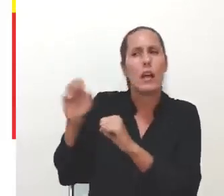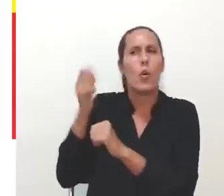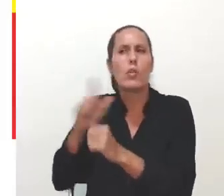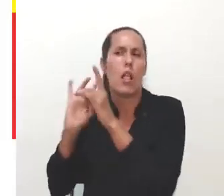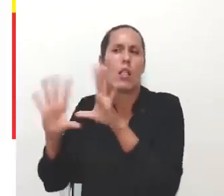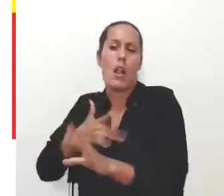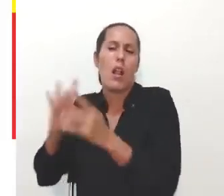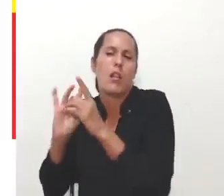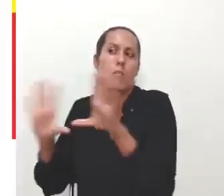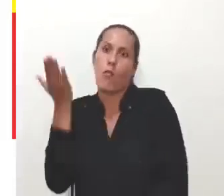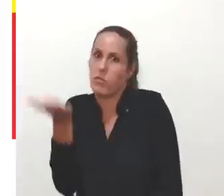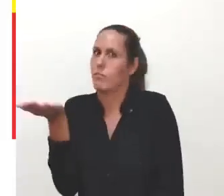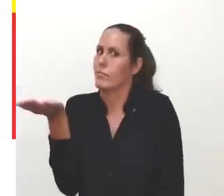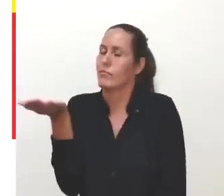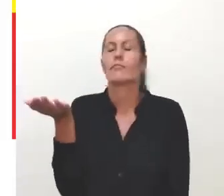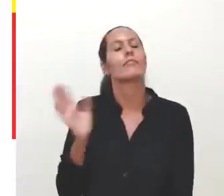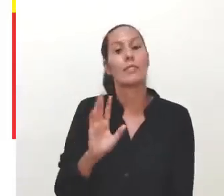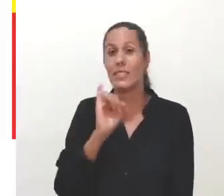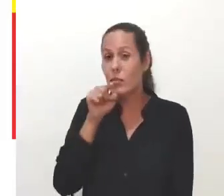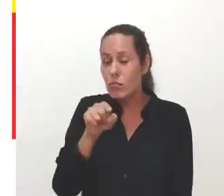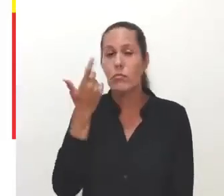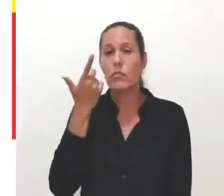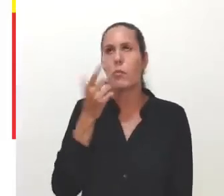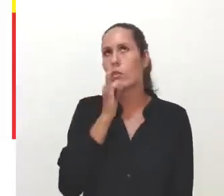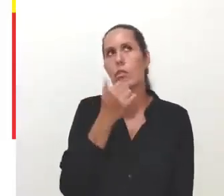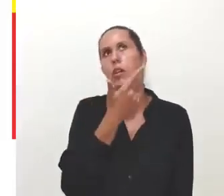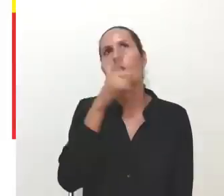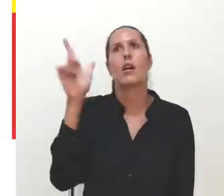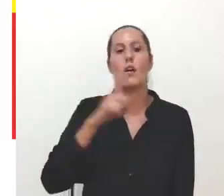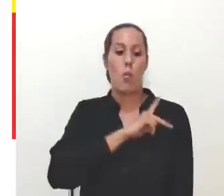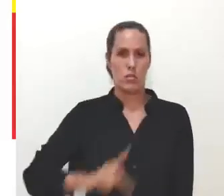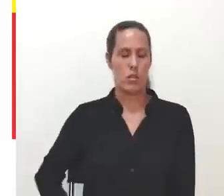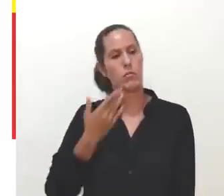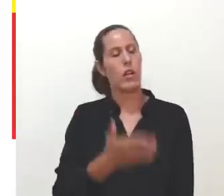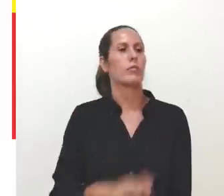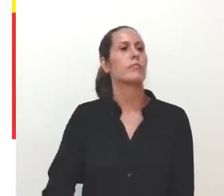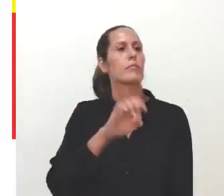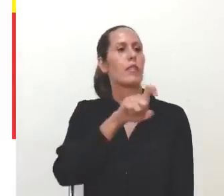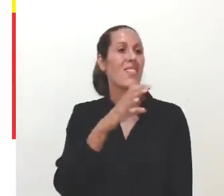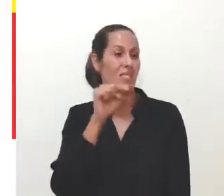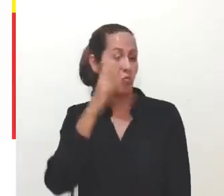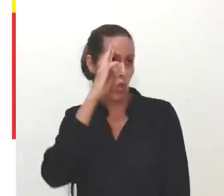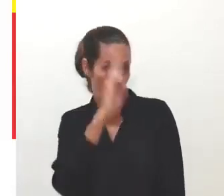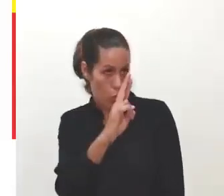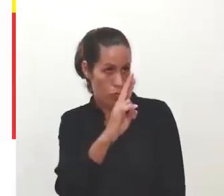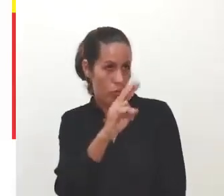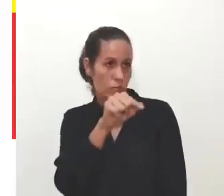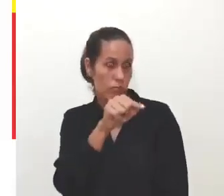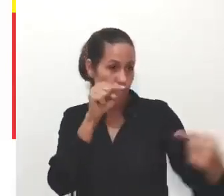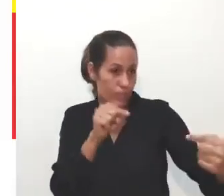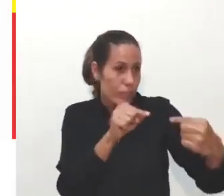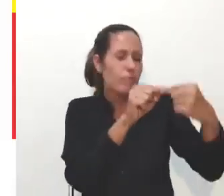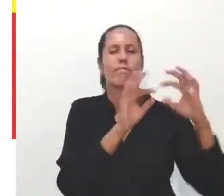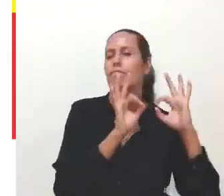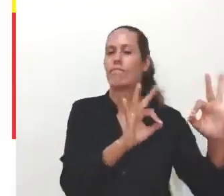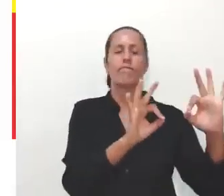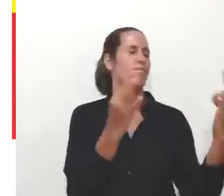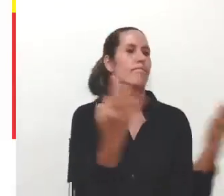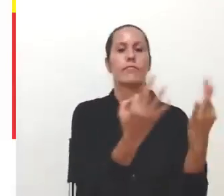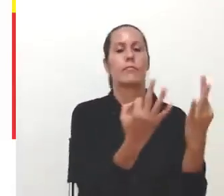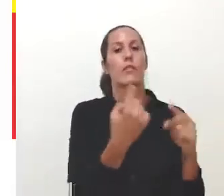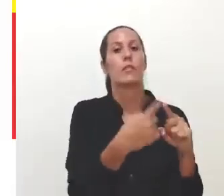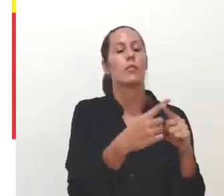mãe? Claro que sim, ainda vai mexer um pouquinho com o emocional dela, justamente para ver se ela tem piedade de você.